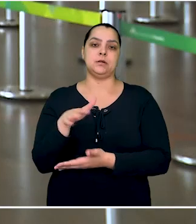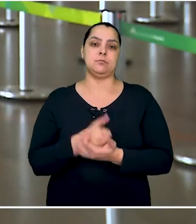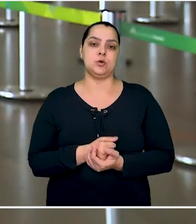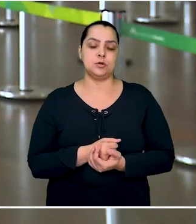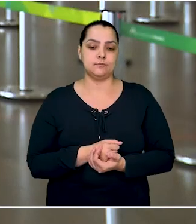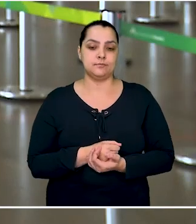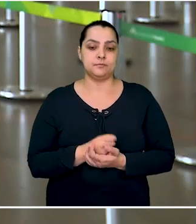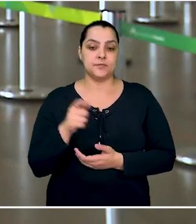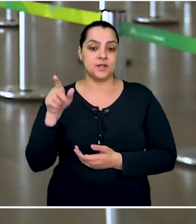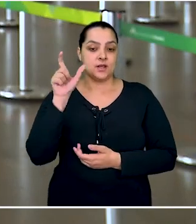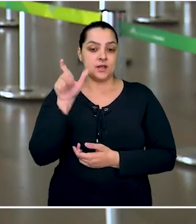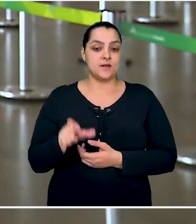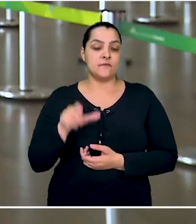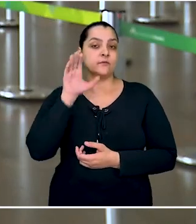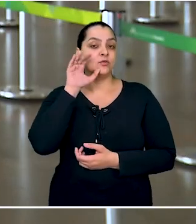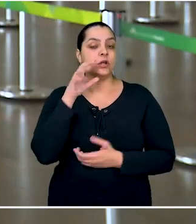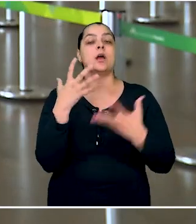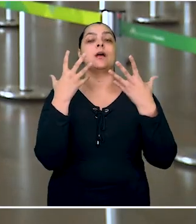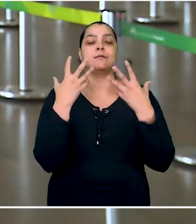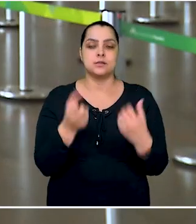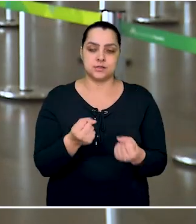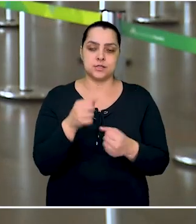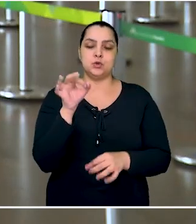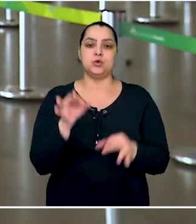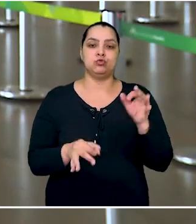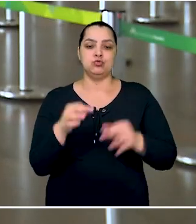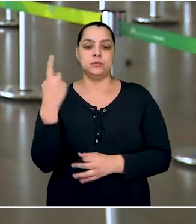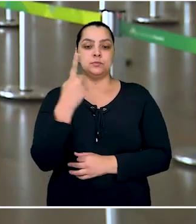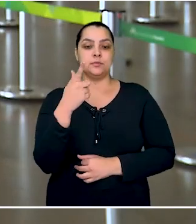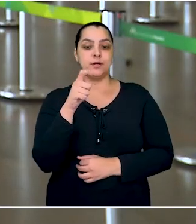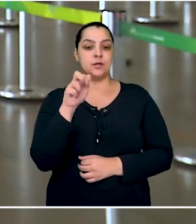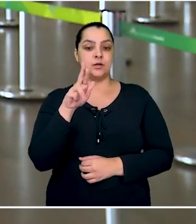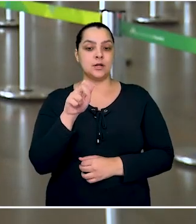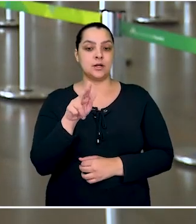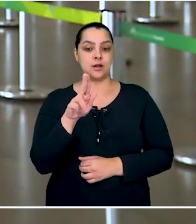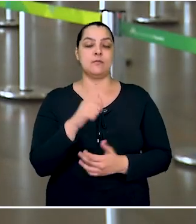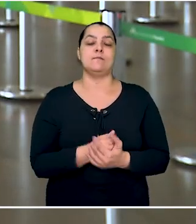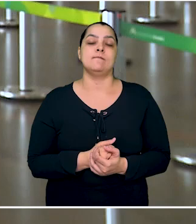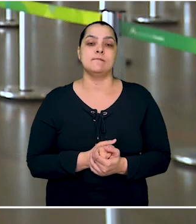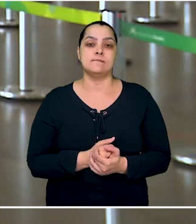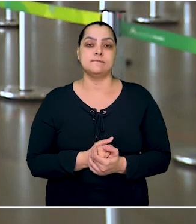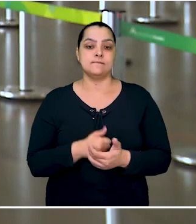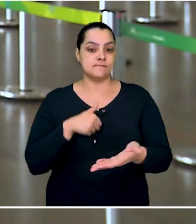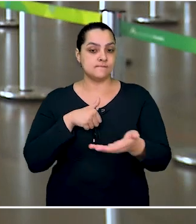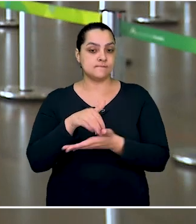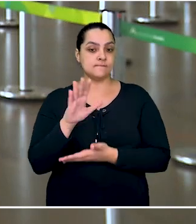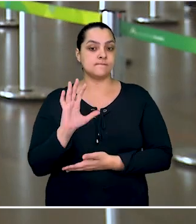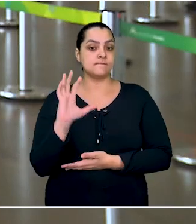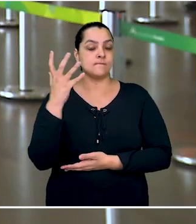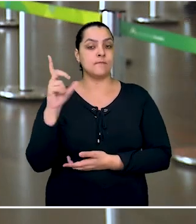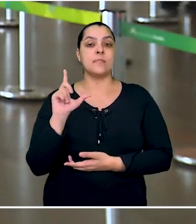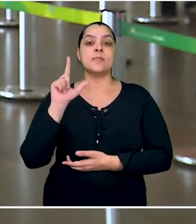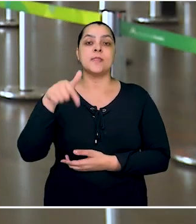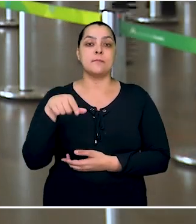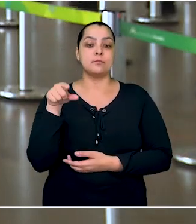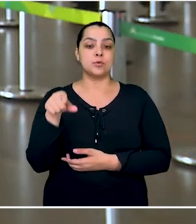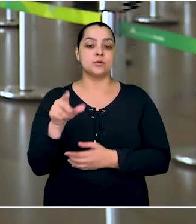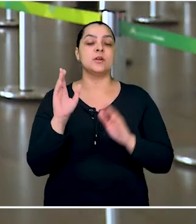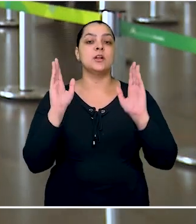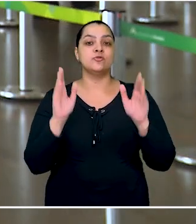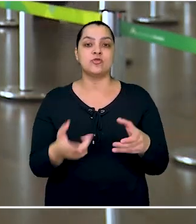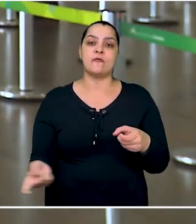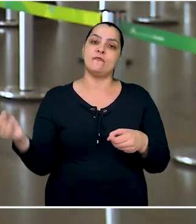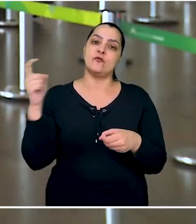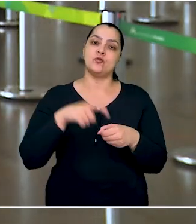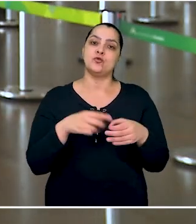Os pedidos da trabalhadora foram aceitos pelo juízo de primeiro grau, que destacou que a demissão ocorreu depois que a